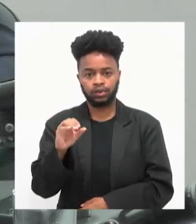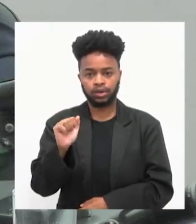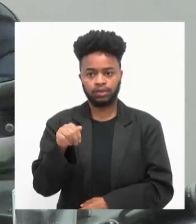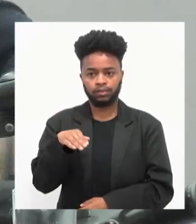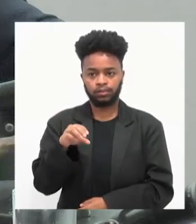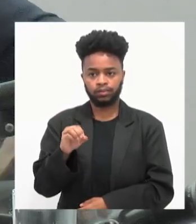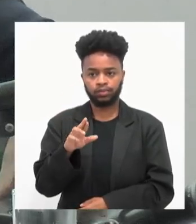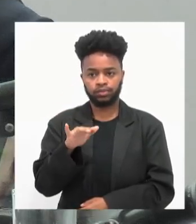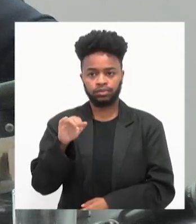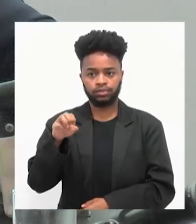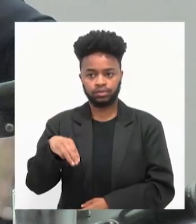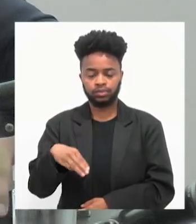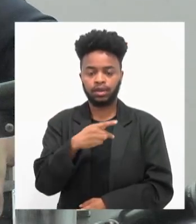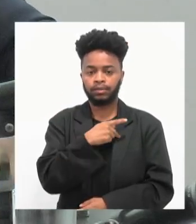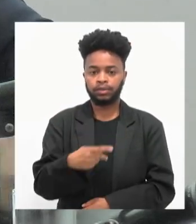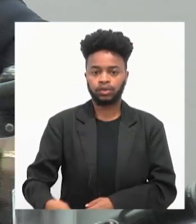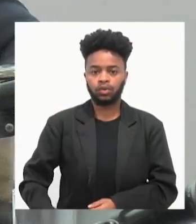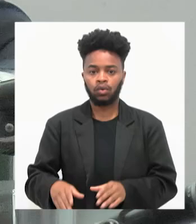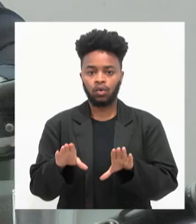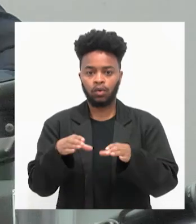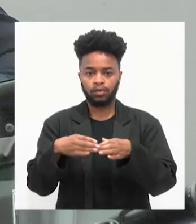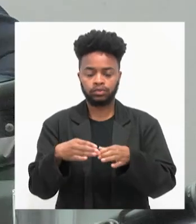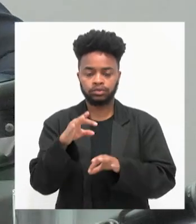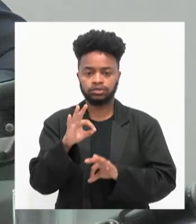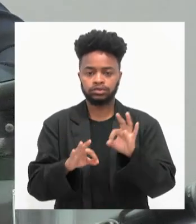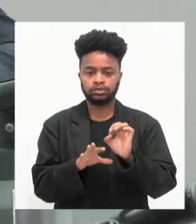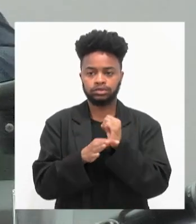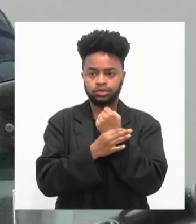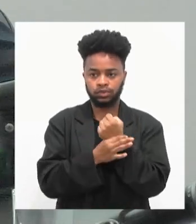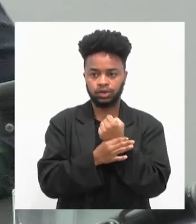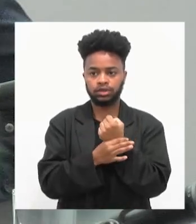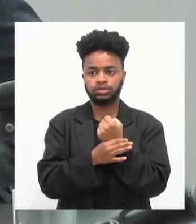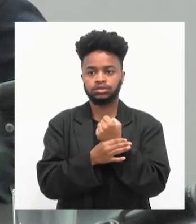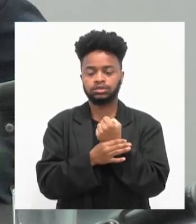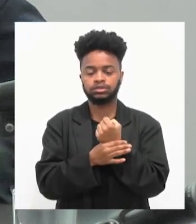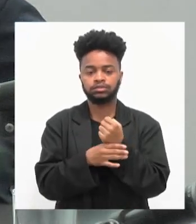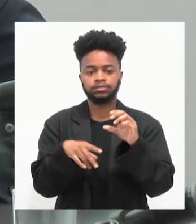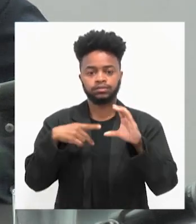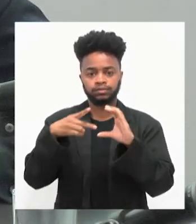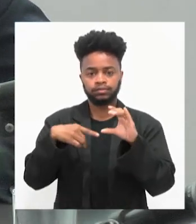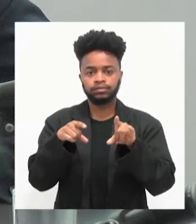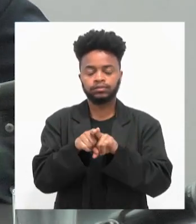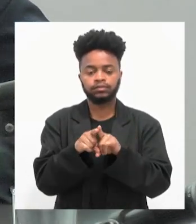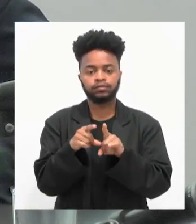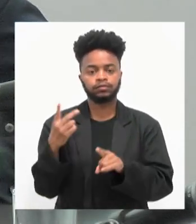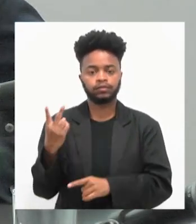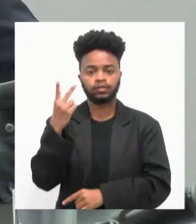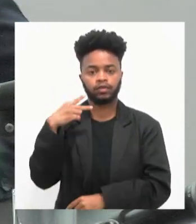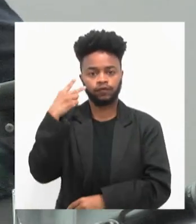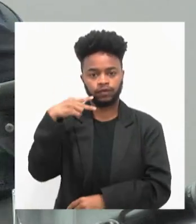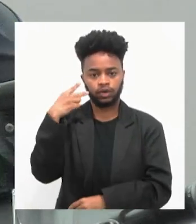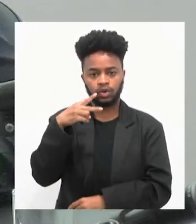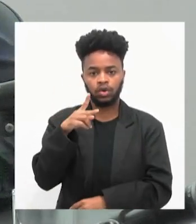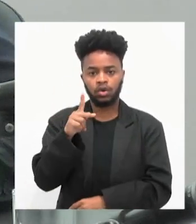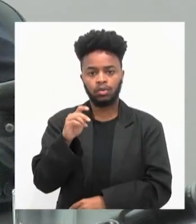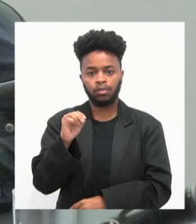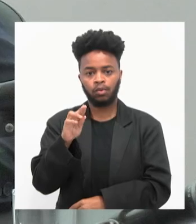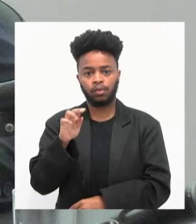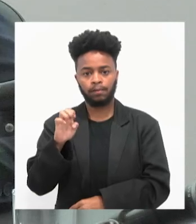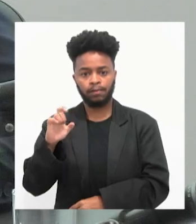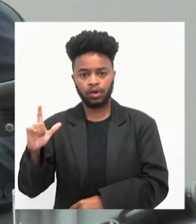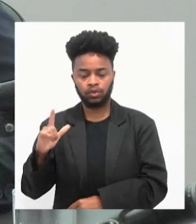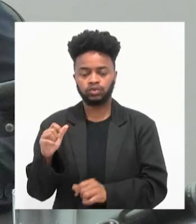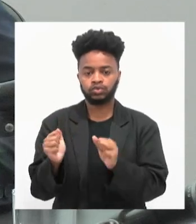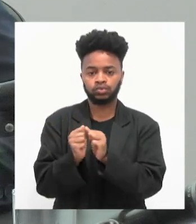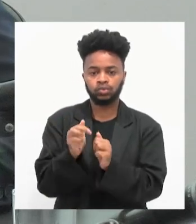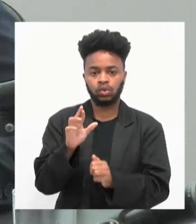de Segurança e Ordem Pública da Câmara Municipal, fazer aqui o reconhecimento também do vereador Paubel, que, ao lado do Rogério,